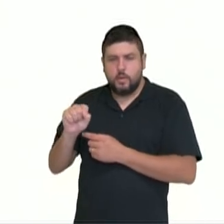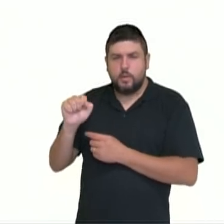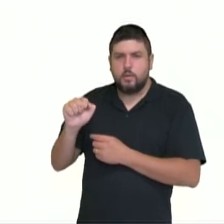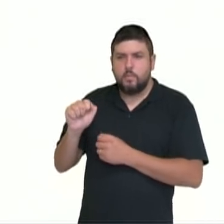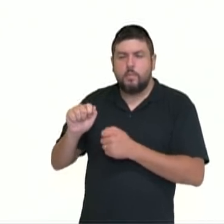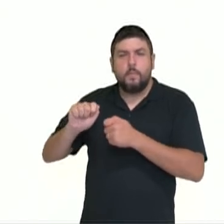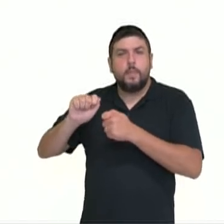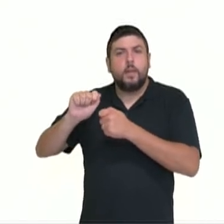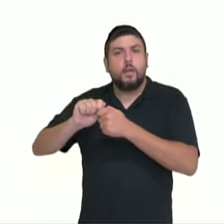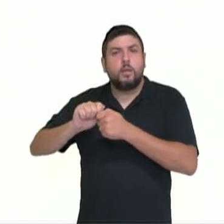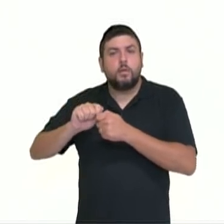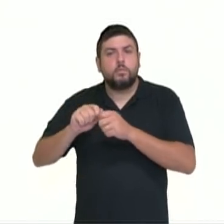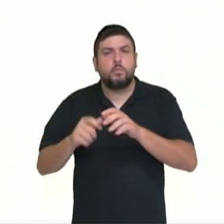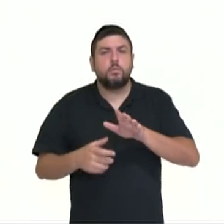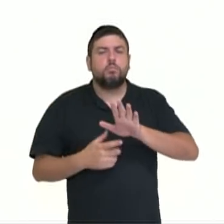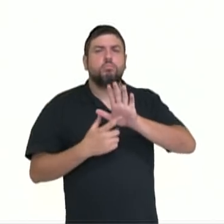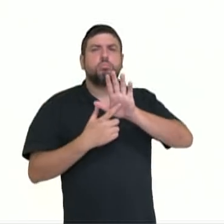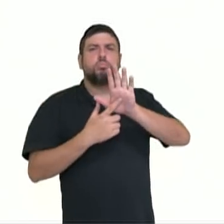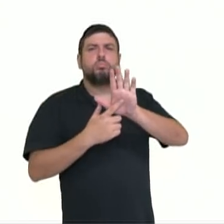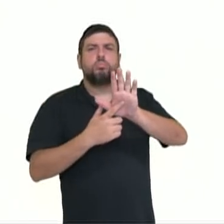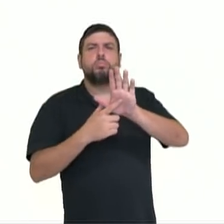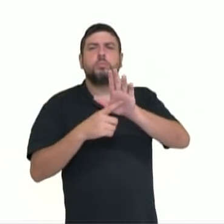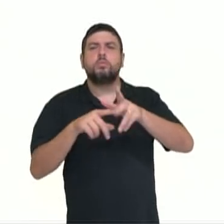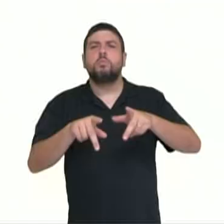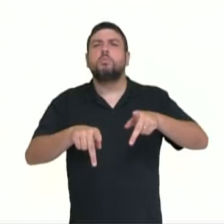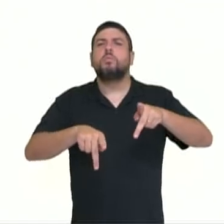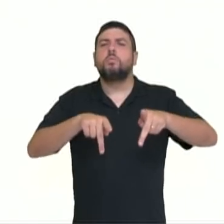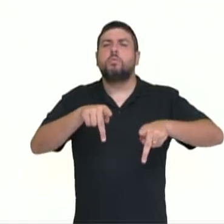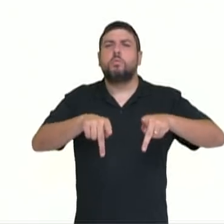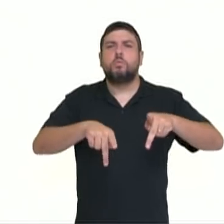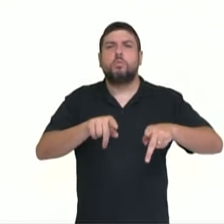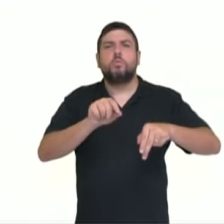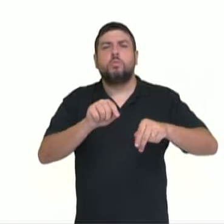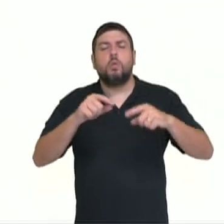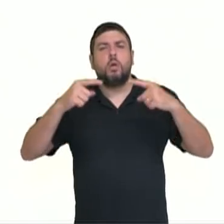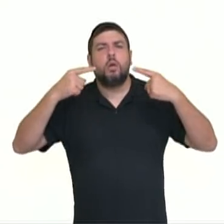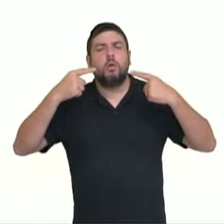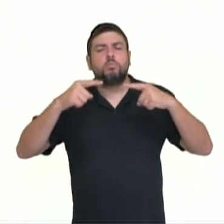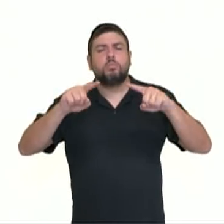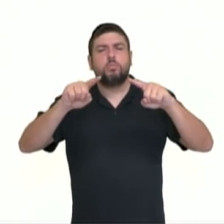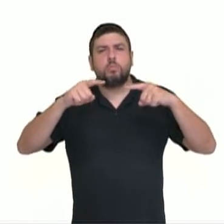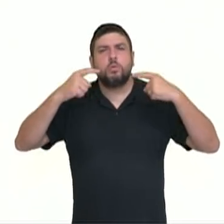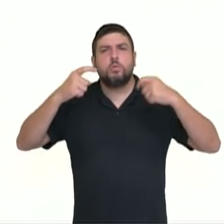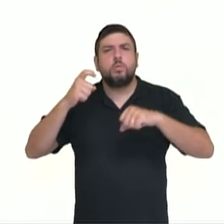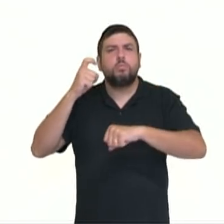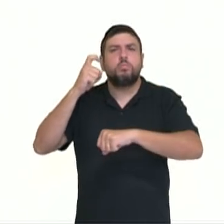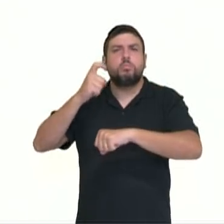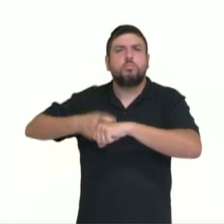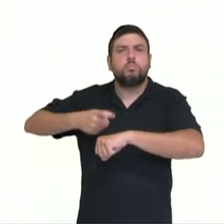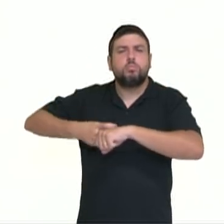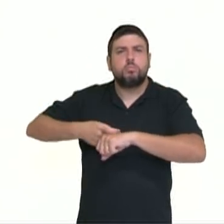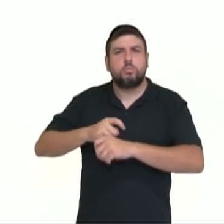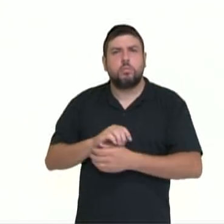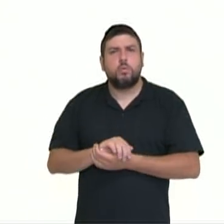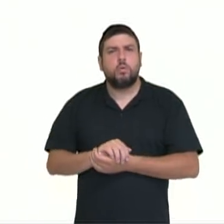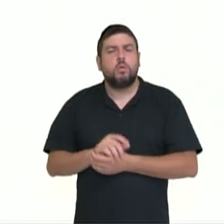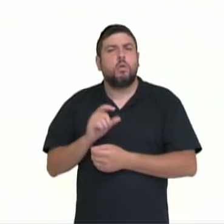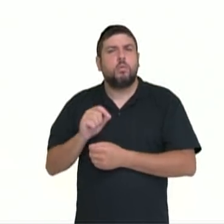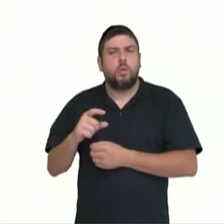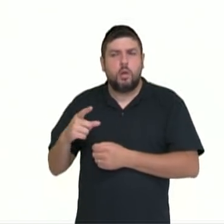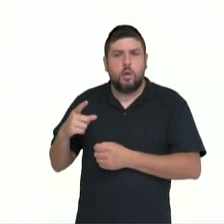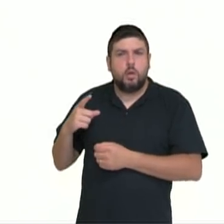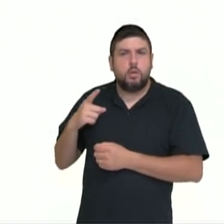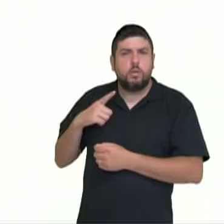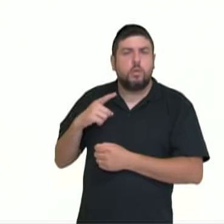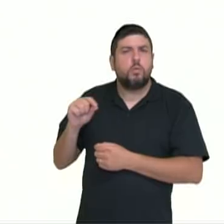concerto público de música chamada música concreta, onde ele tinha